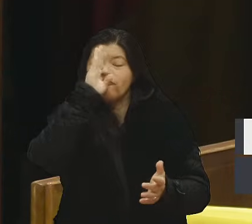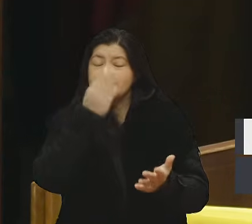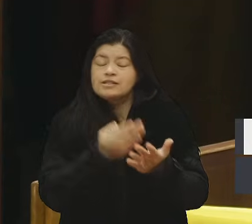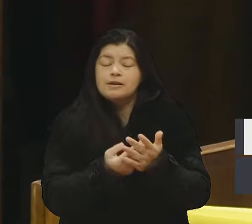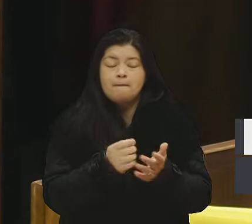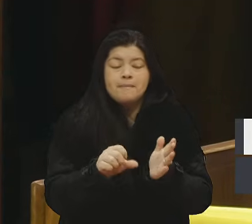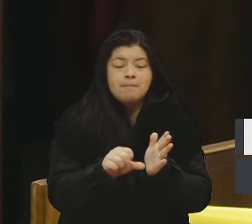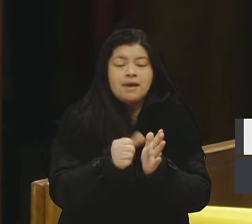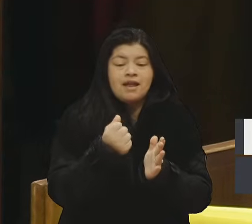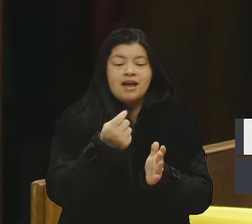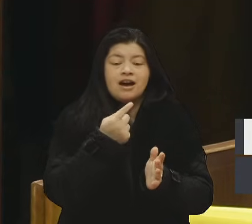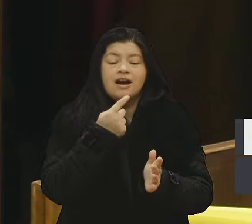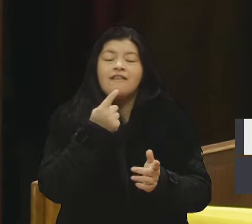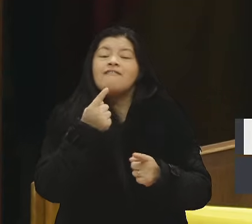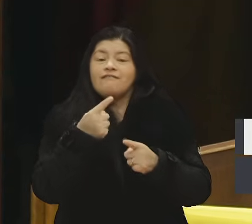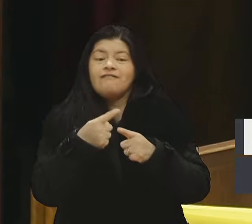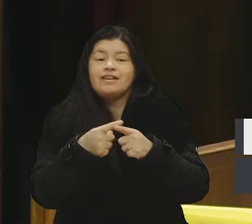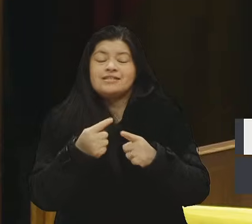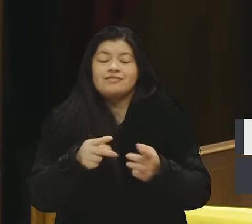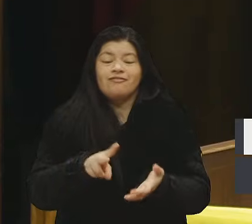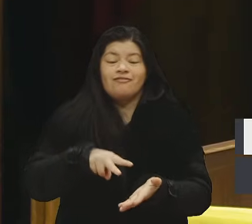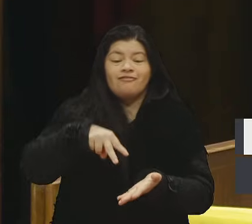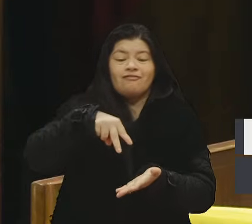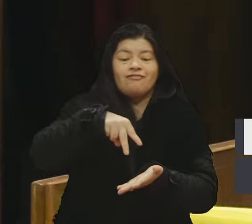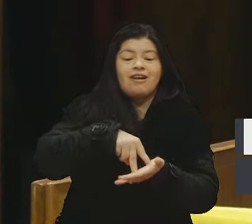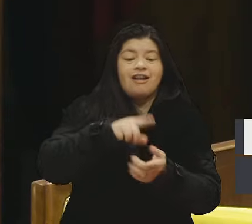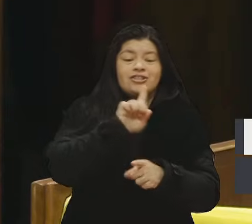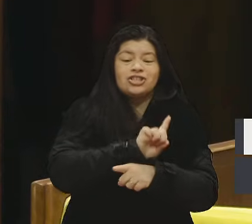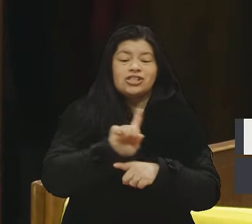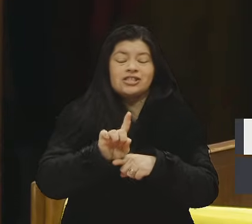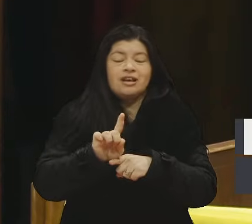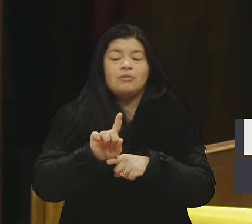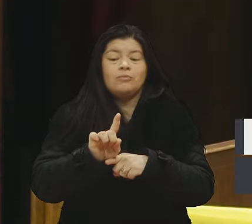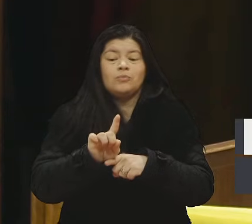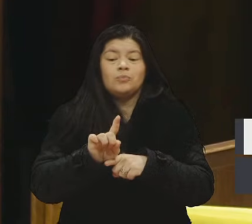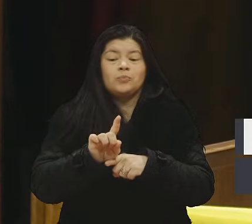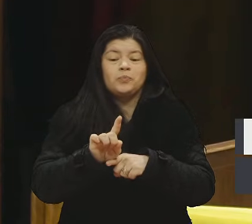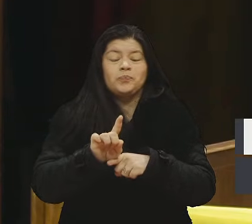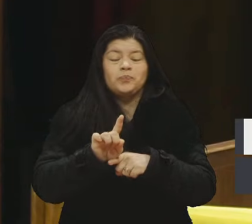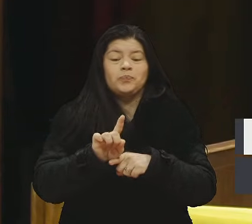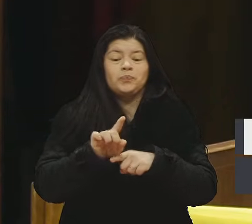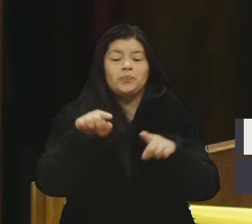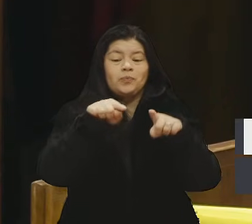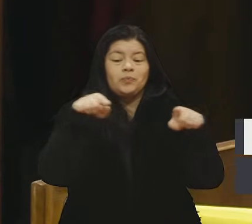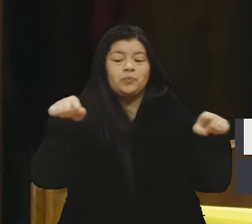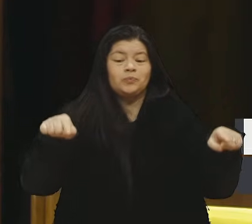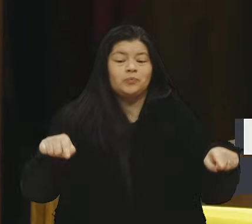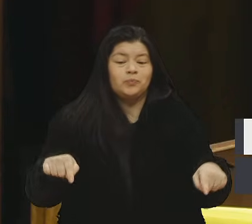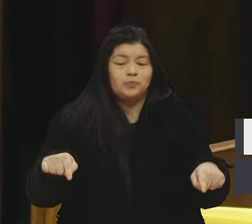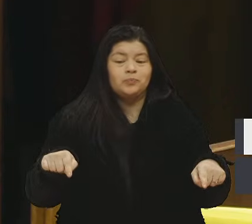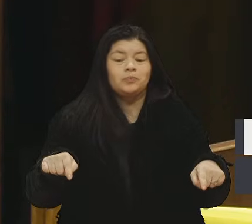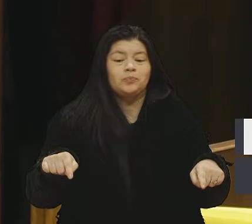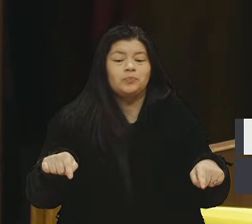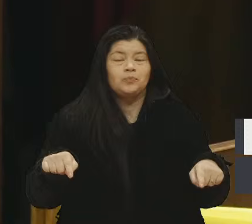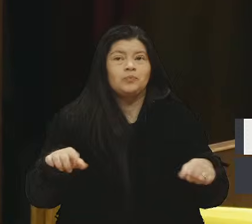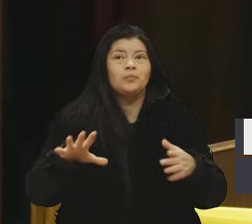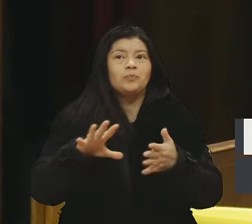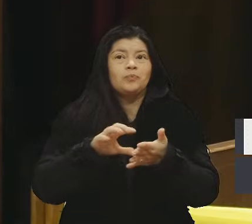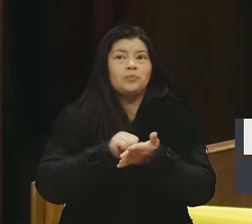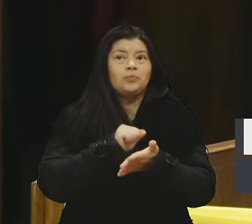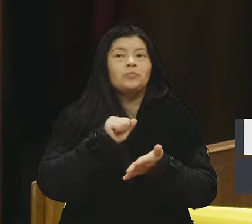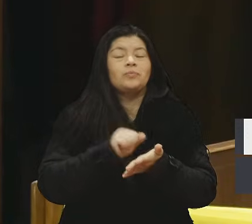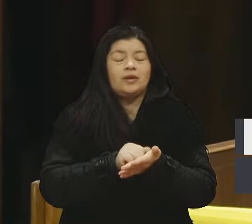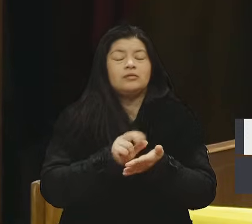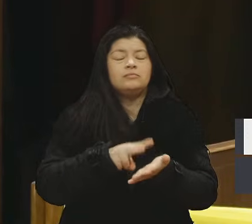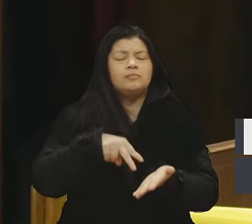falo, para a gestão do escritório e para a direção do CPERS, que me deu a